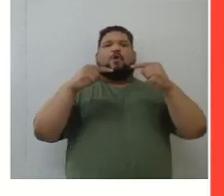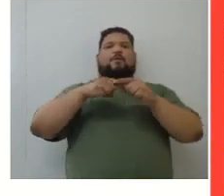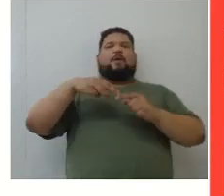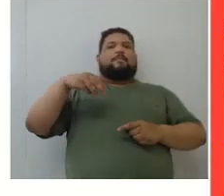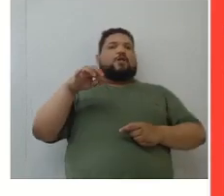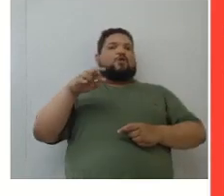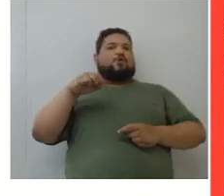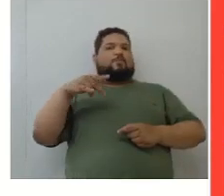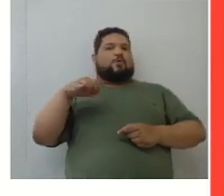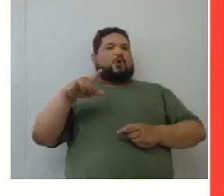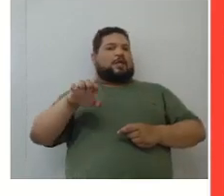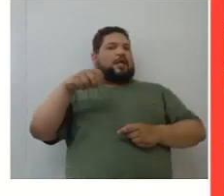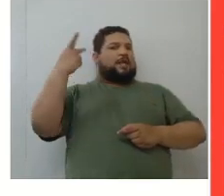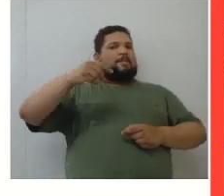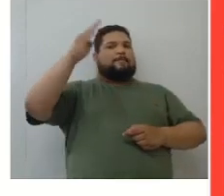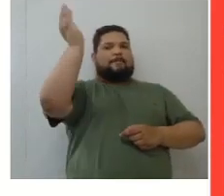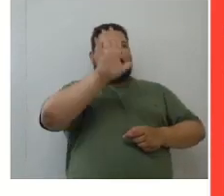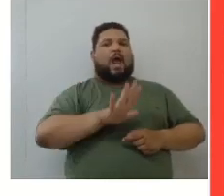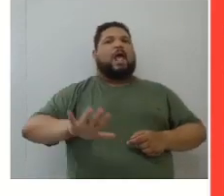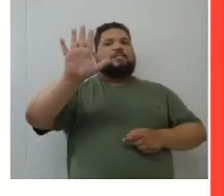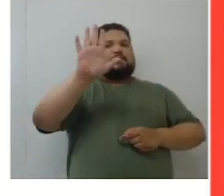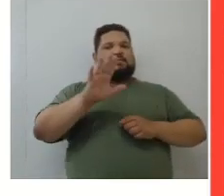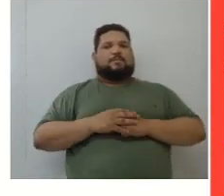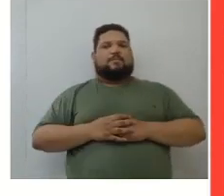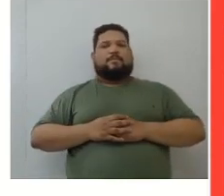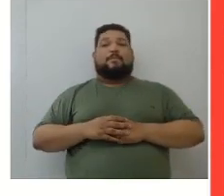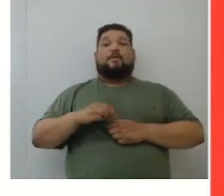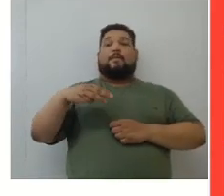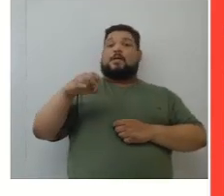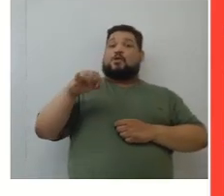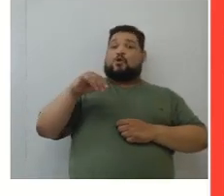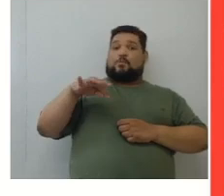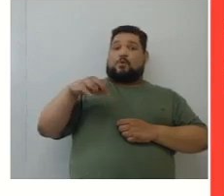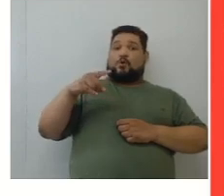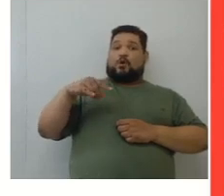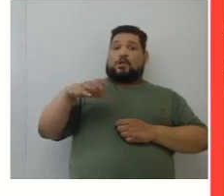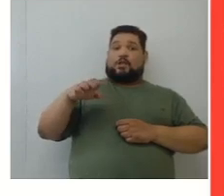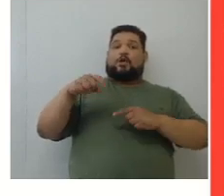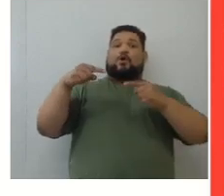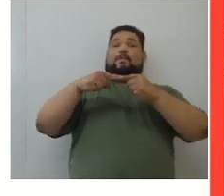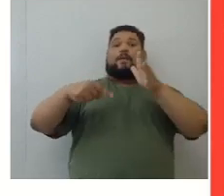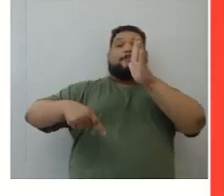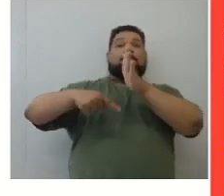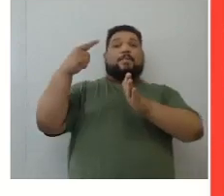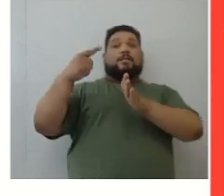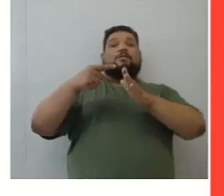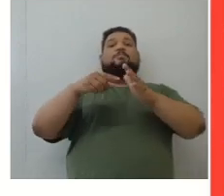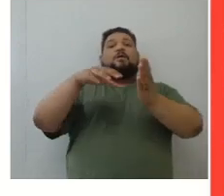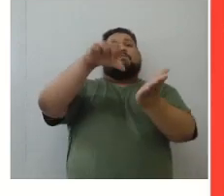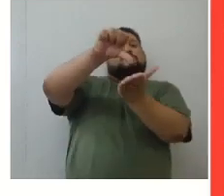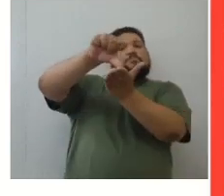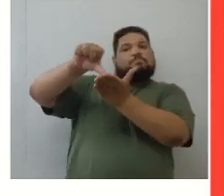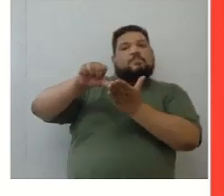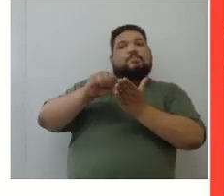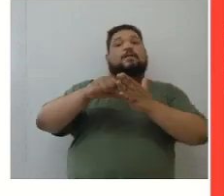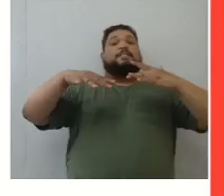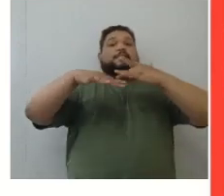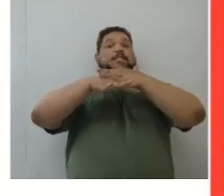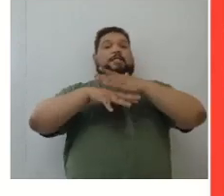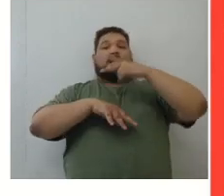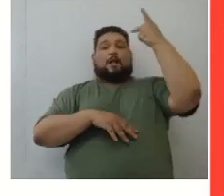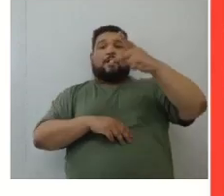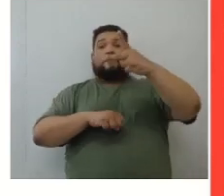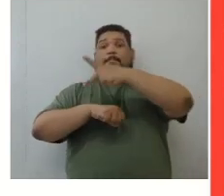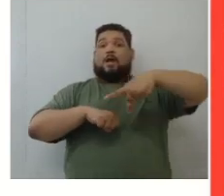metrópole brasileira. As metrópoles, elas representam os principais centros urbanos de um país, e elas vão se caracterizar por seu